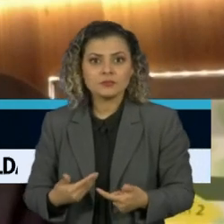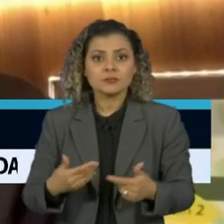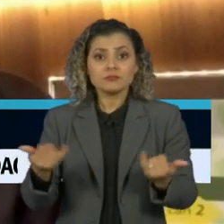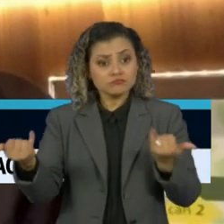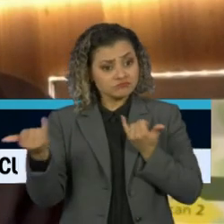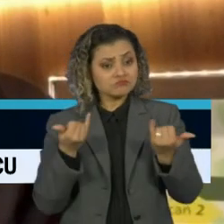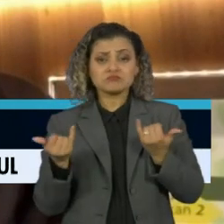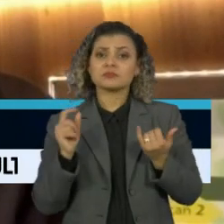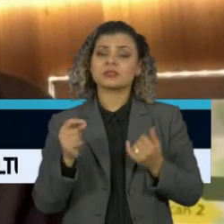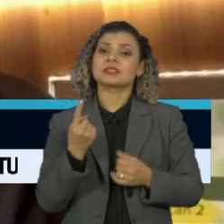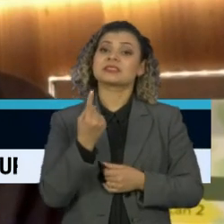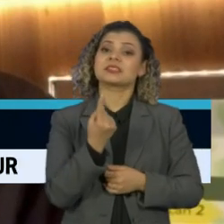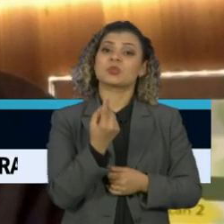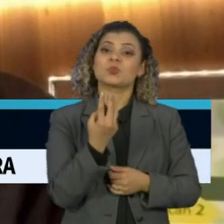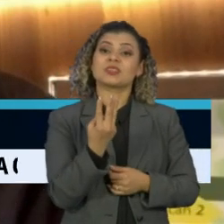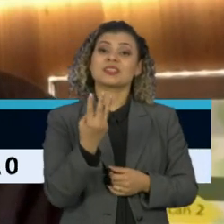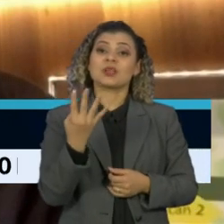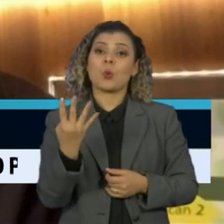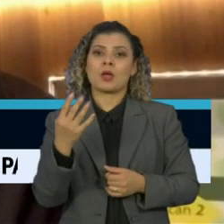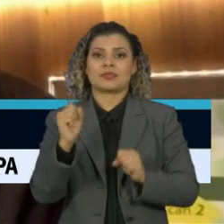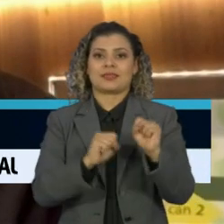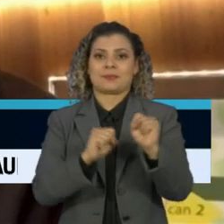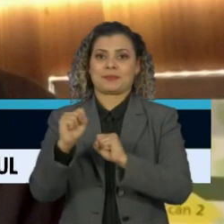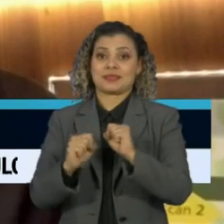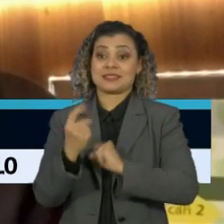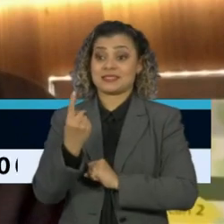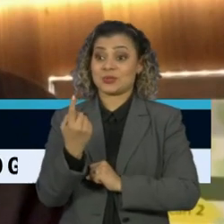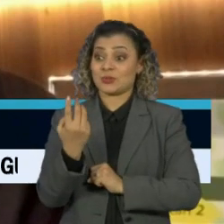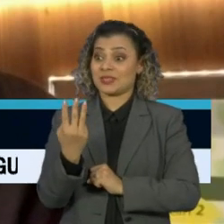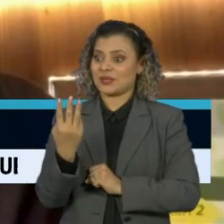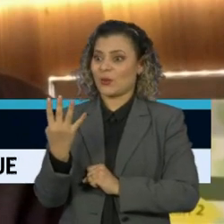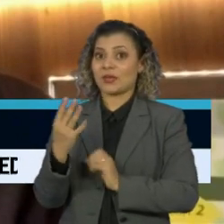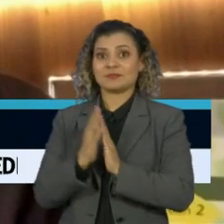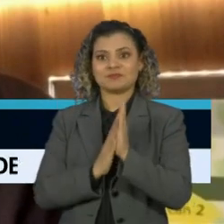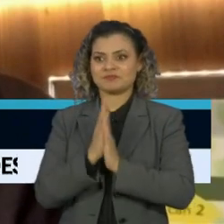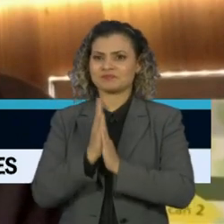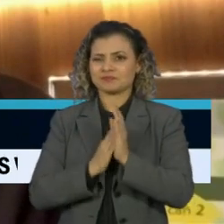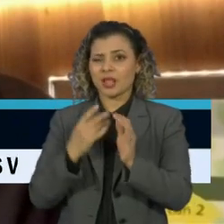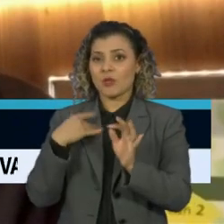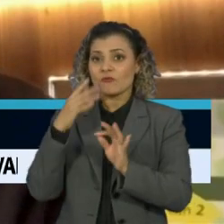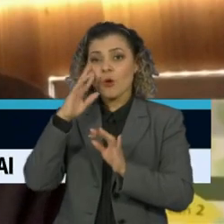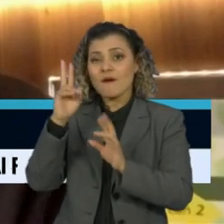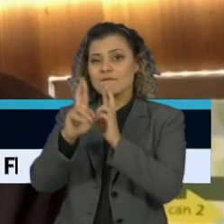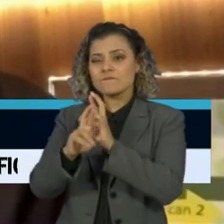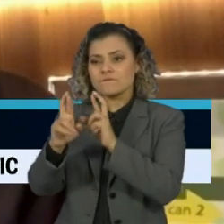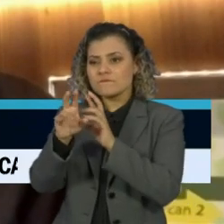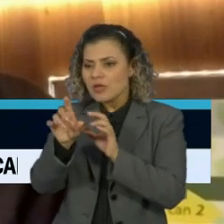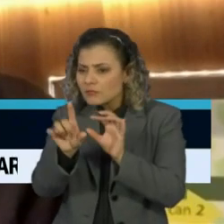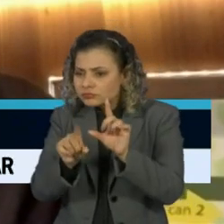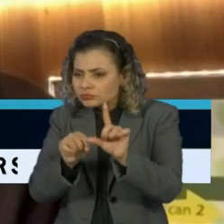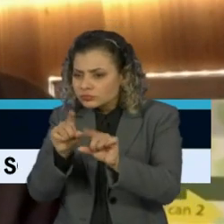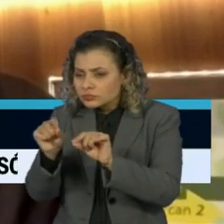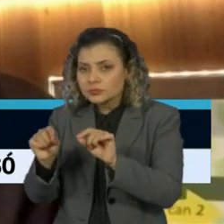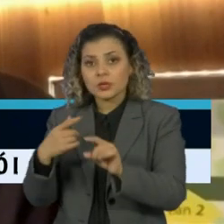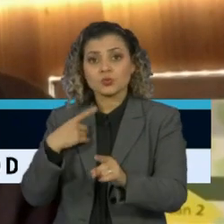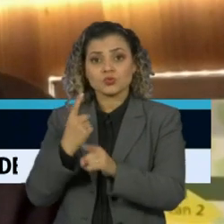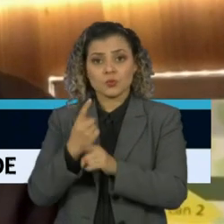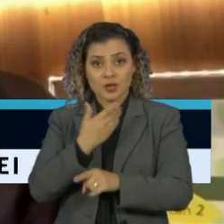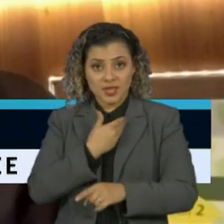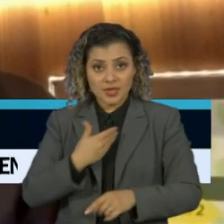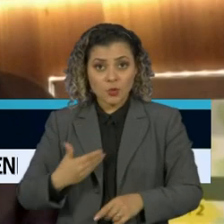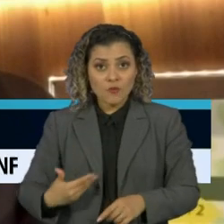tinha 134 empresas. Então eu fui fazer uma verificação melhor e descobri que o